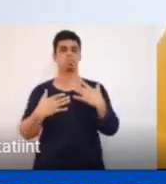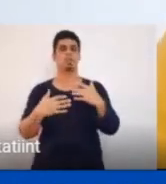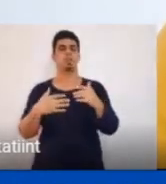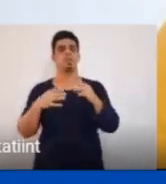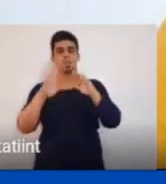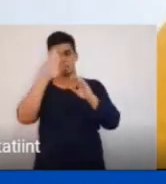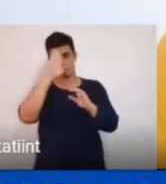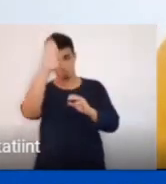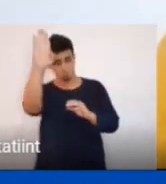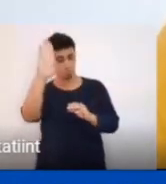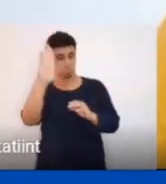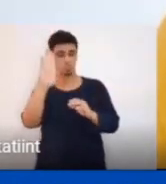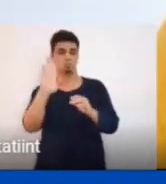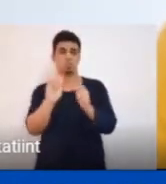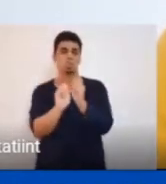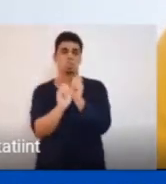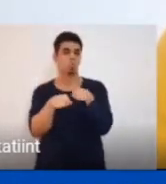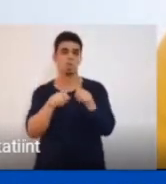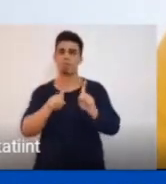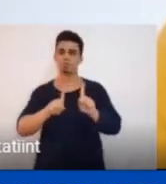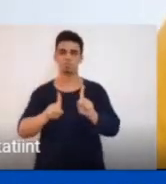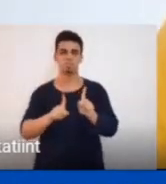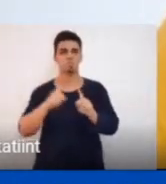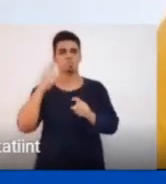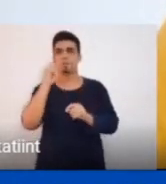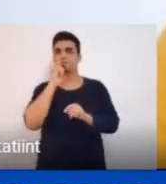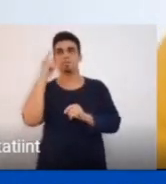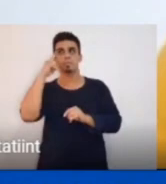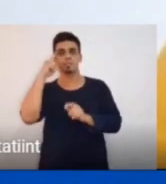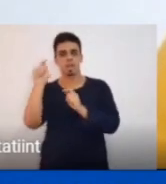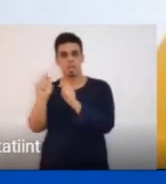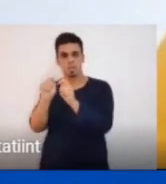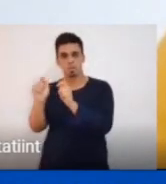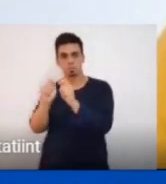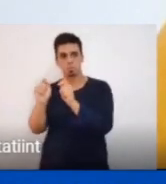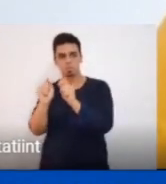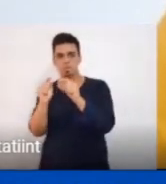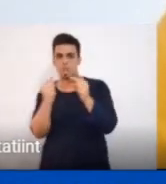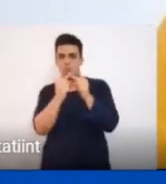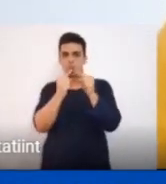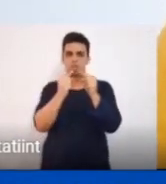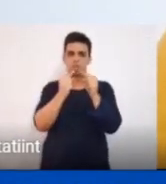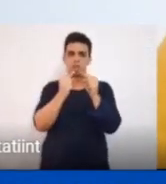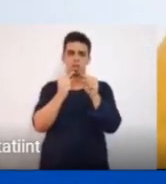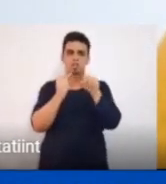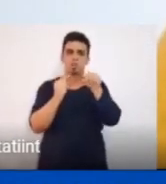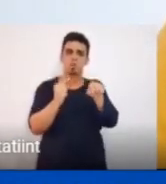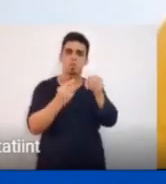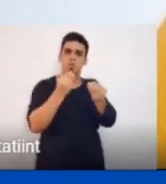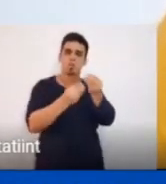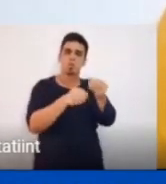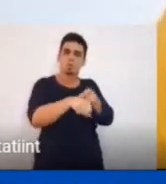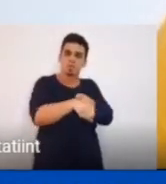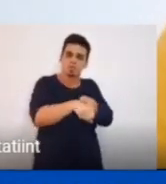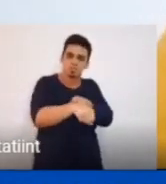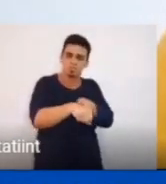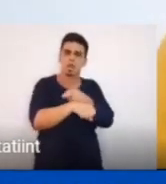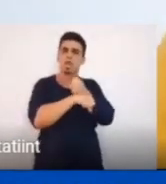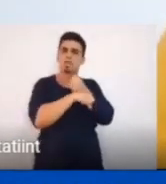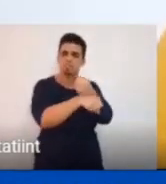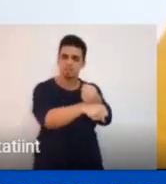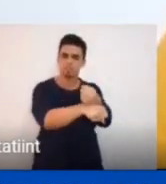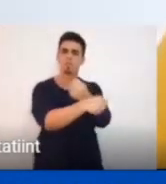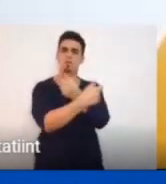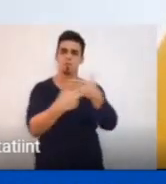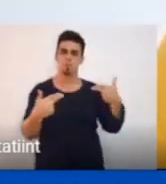é possível, assim como não é possível pensar a economia no Brasil sem pensar colonialidade, racismo, escravidão, assim como não é